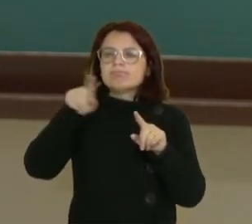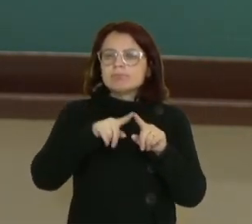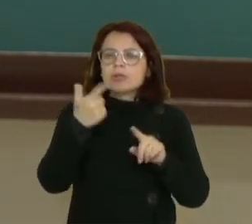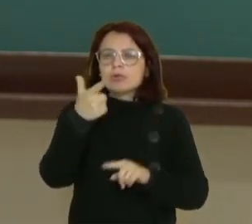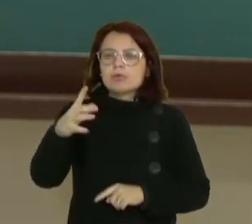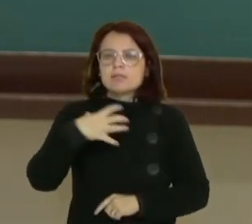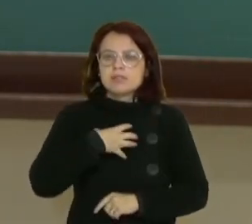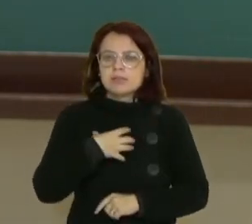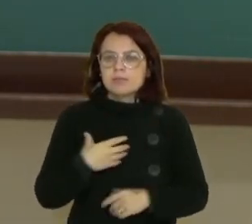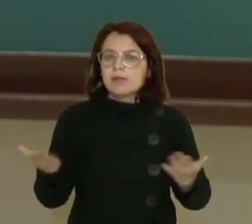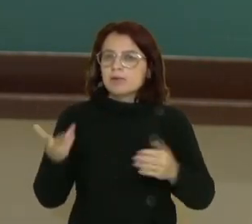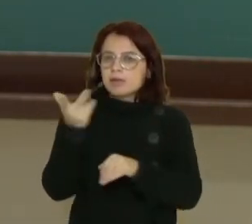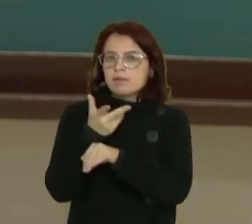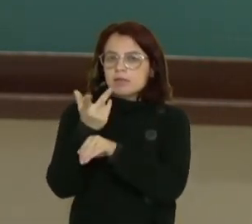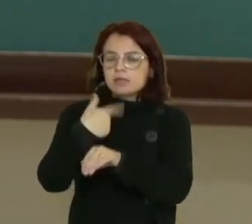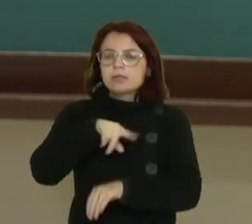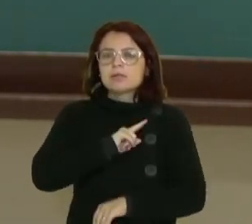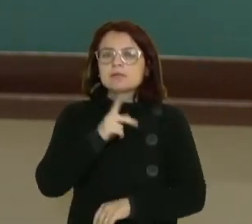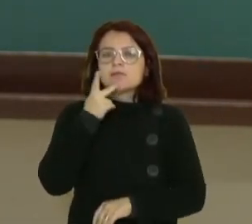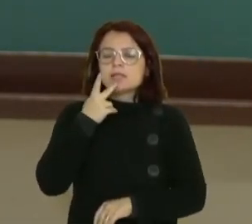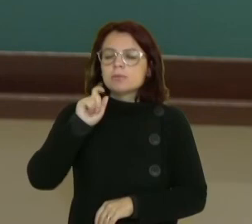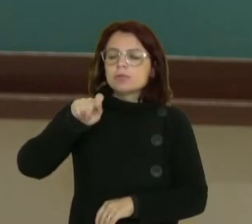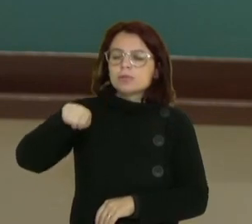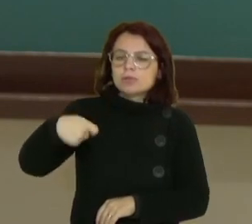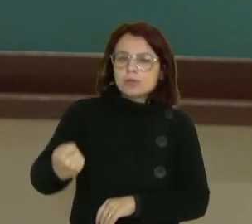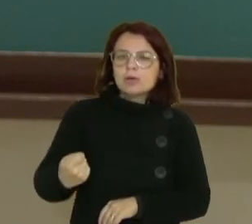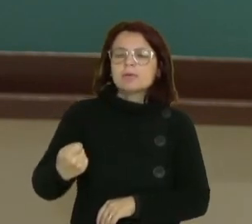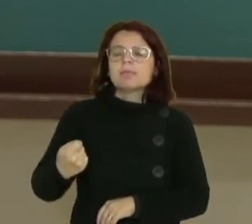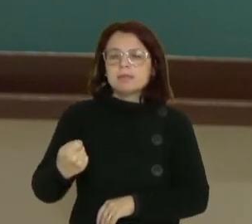ressignificados. Bem, neste vídeo nós falamos um